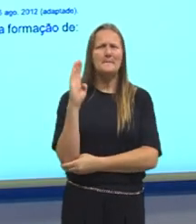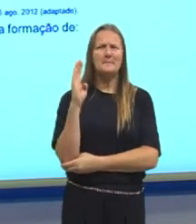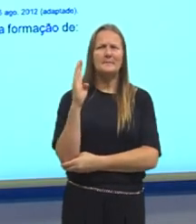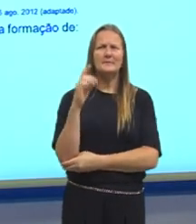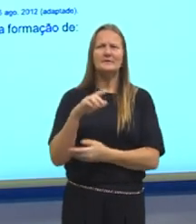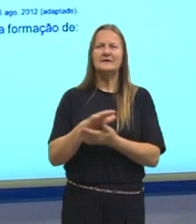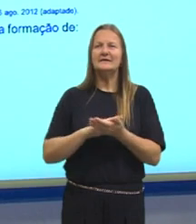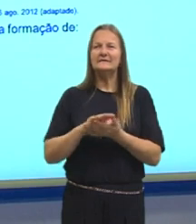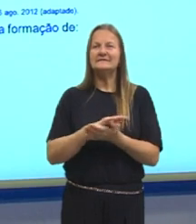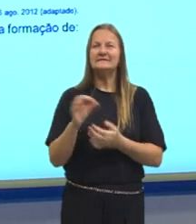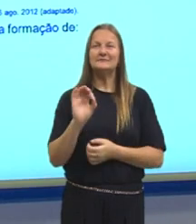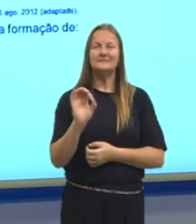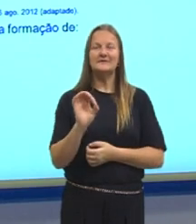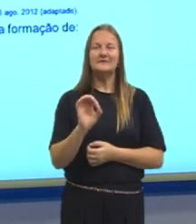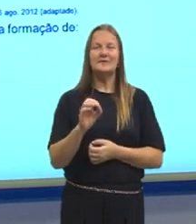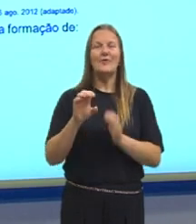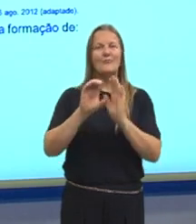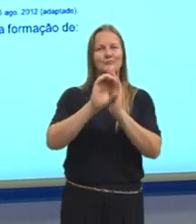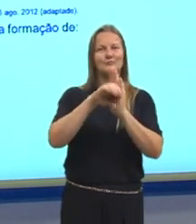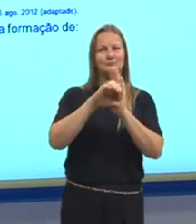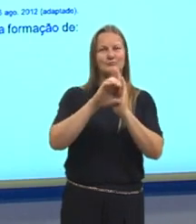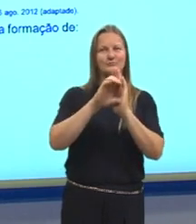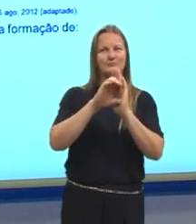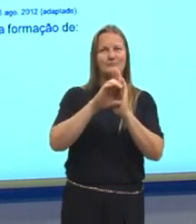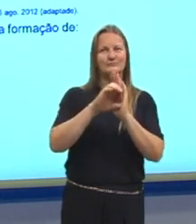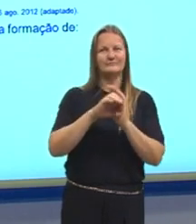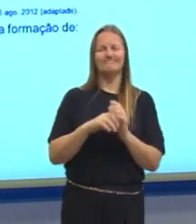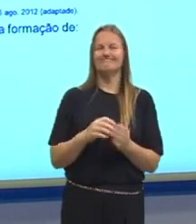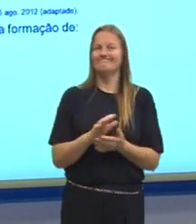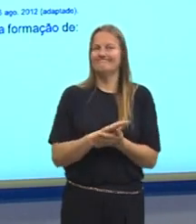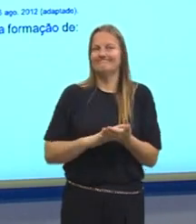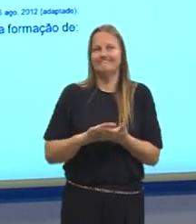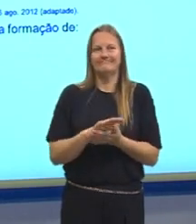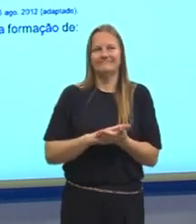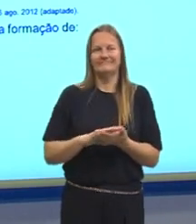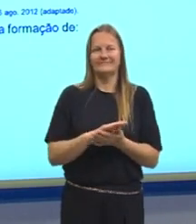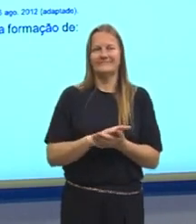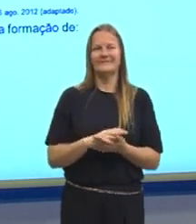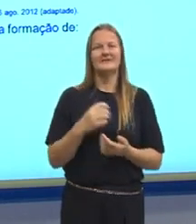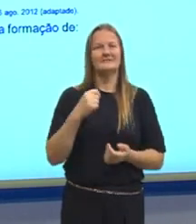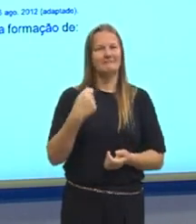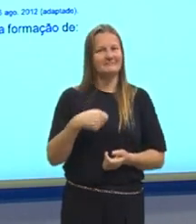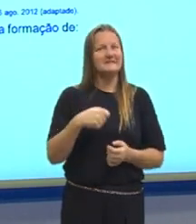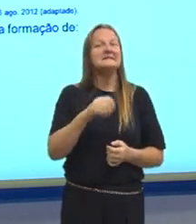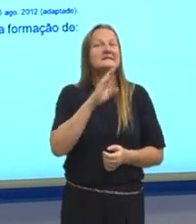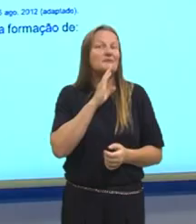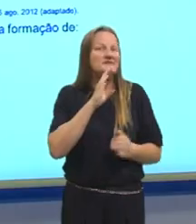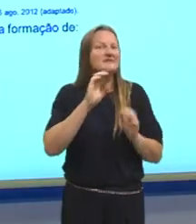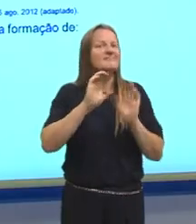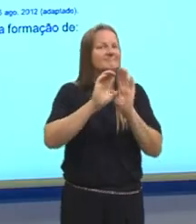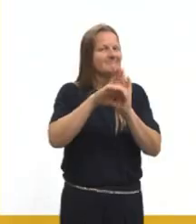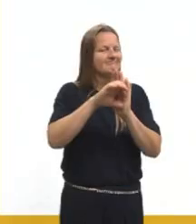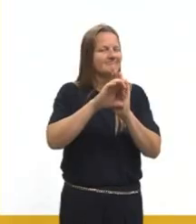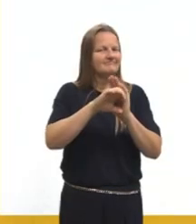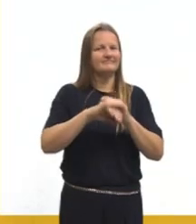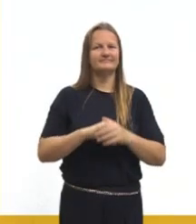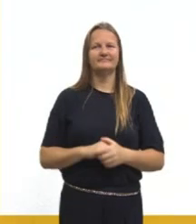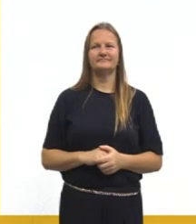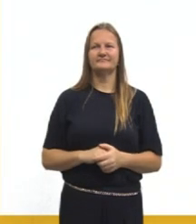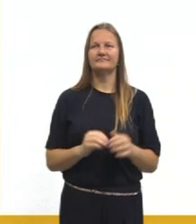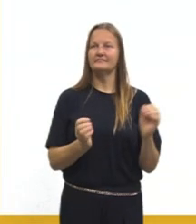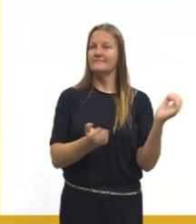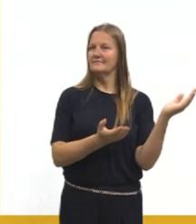como tu ir lá sem saber os conceitos não tem como gente fosse ser sincera com vocês tá bem conceitual então gente